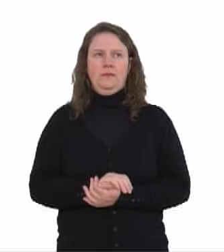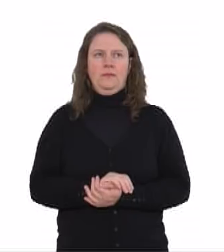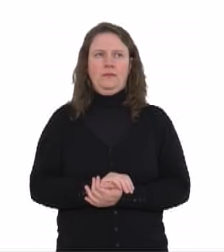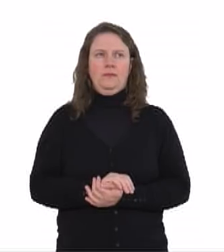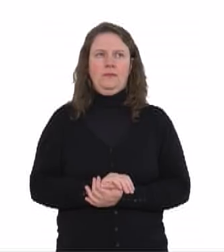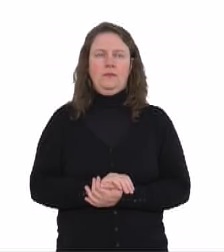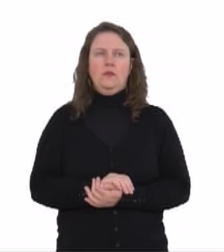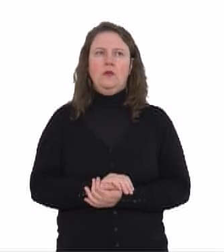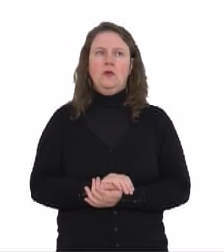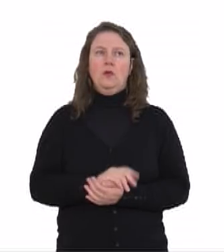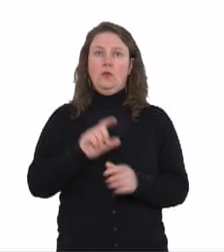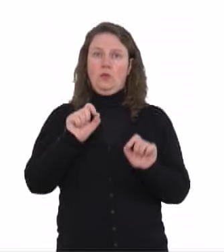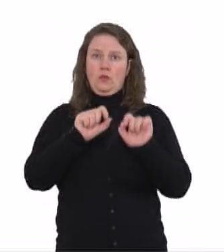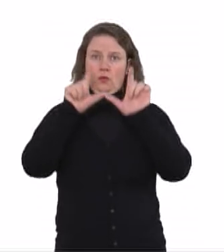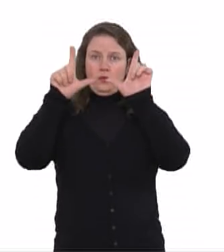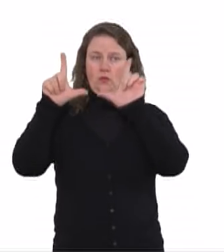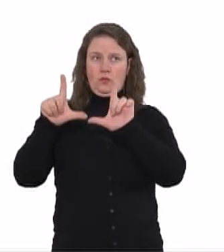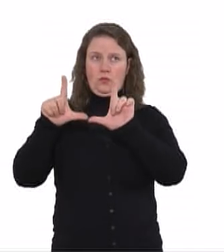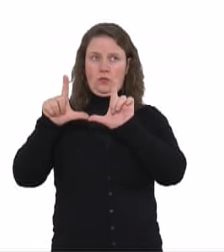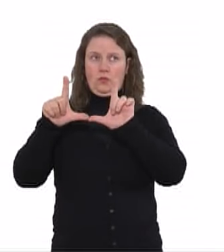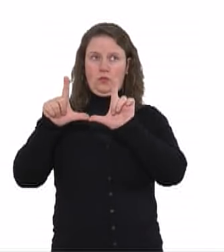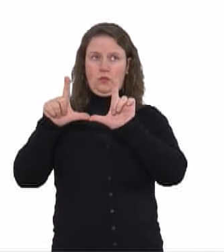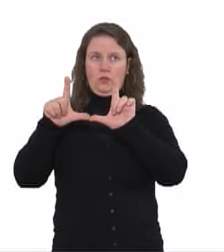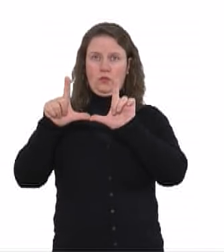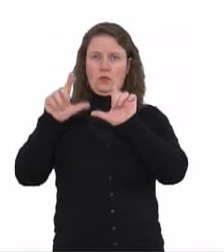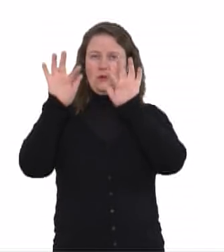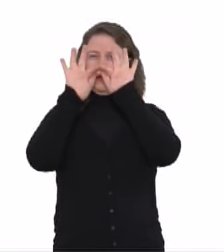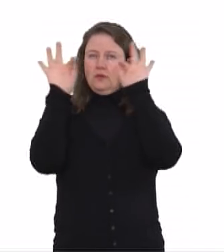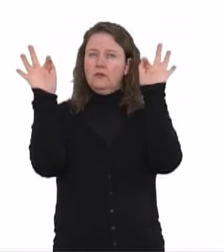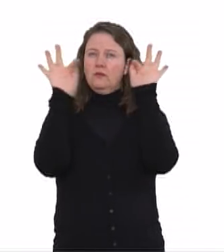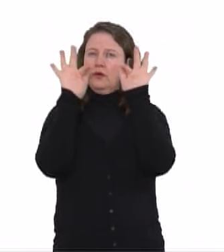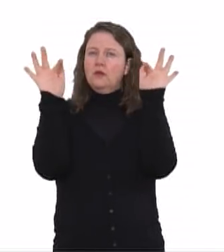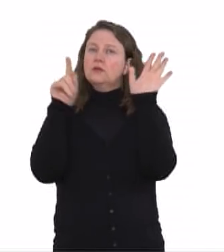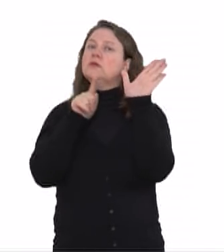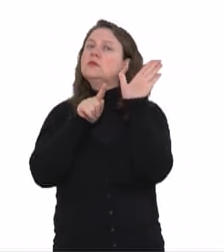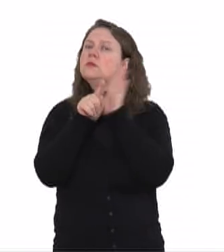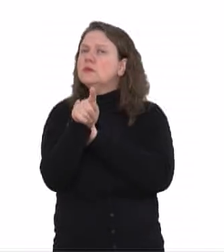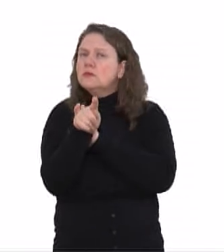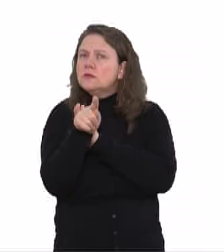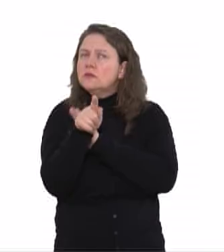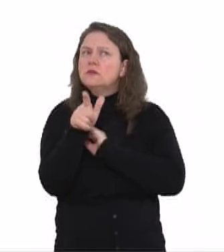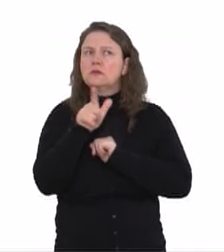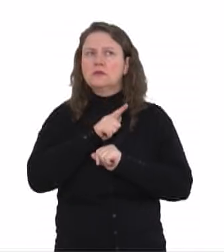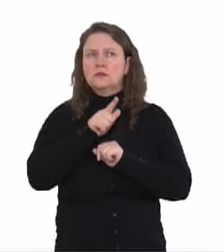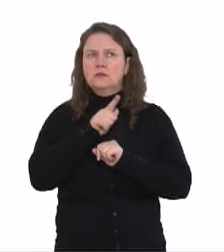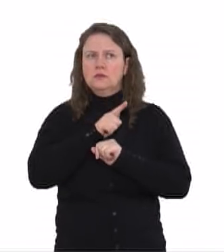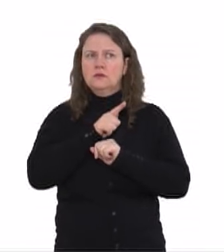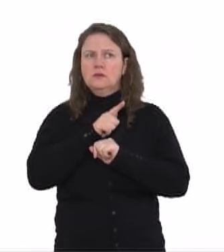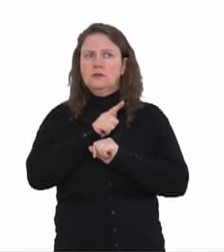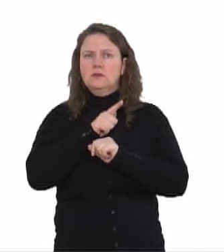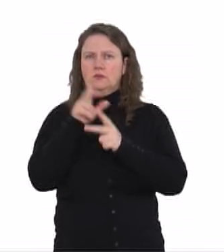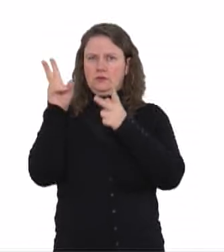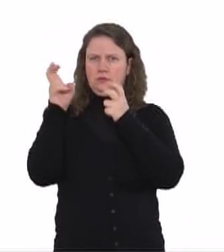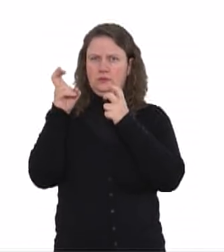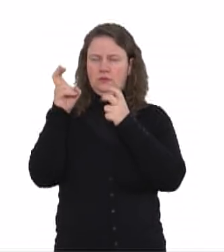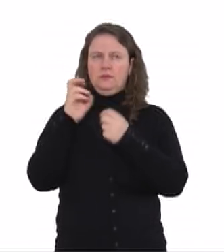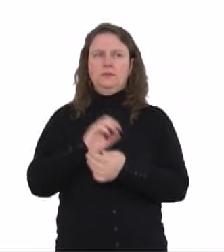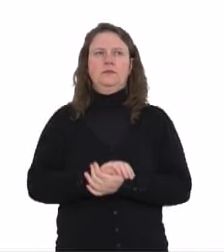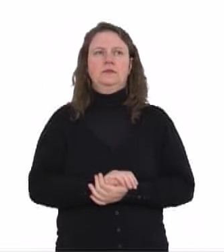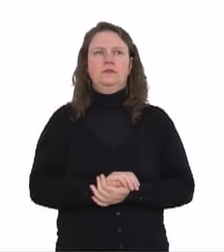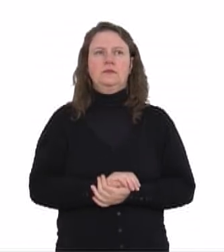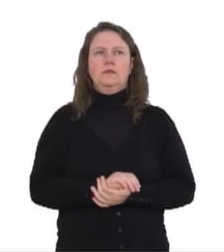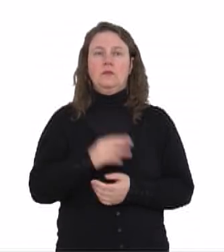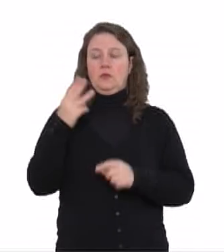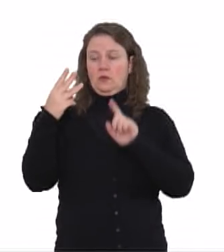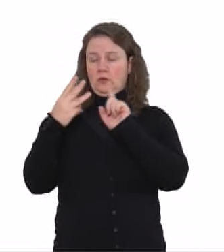Segundo, Is it Friday yet? Olha lá, uma perguntinha e também tem mais alguma coisinha ali que a gente já conhece. E